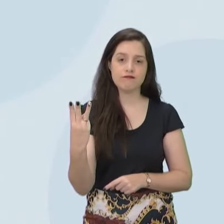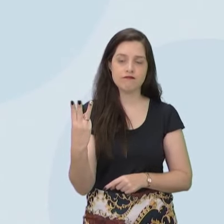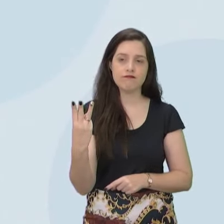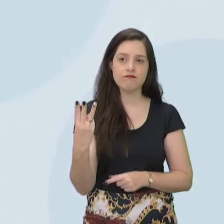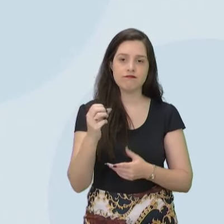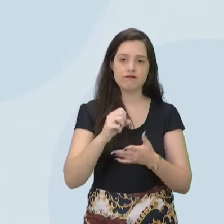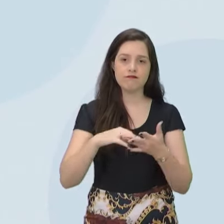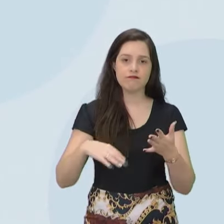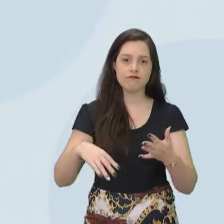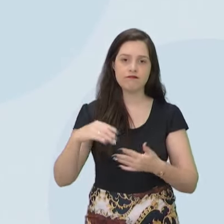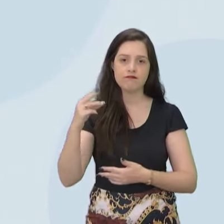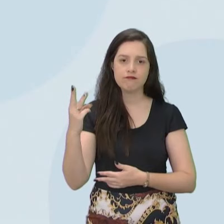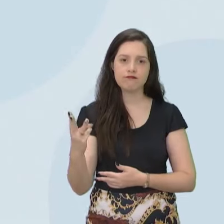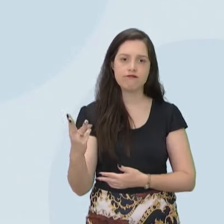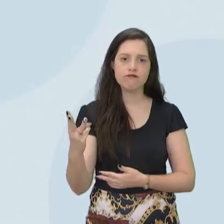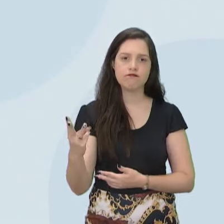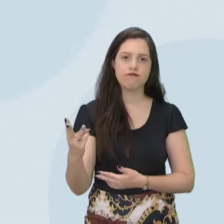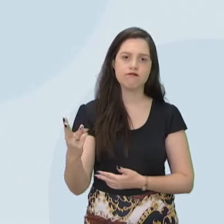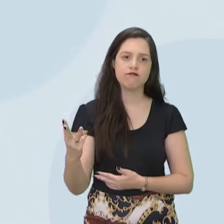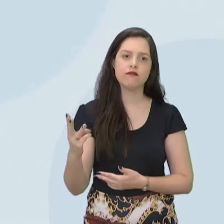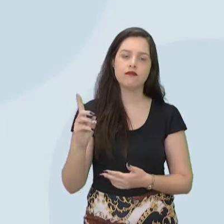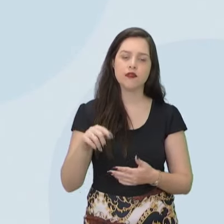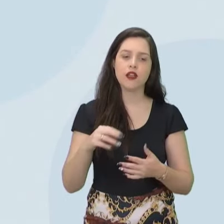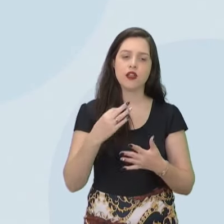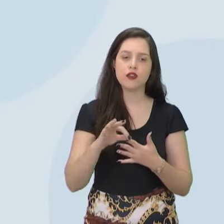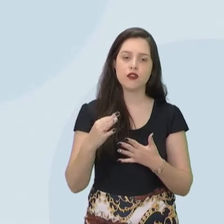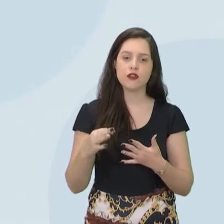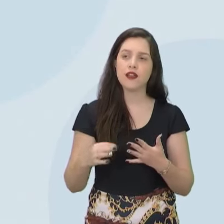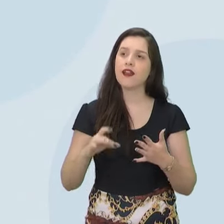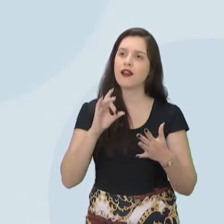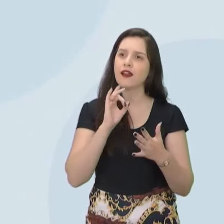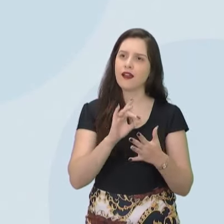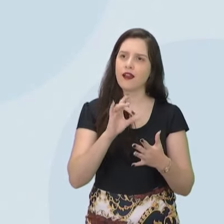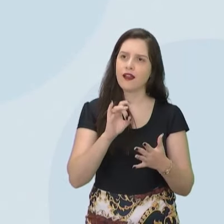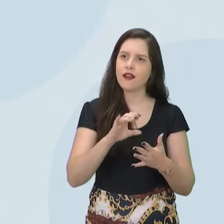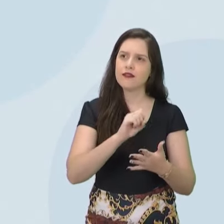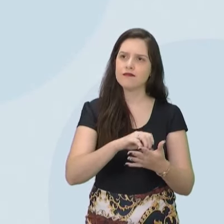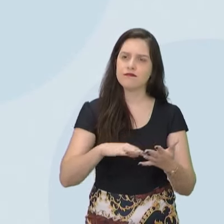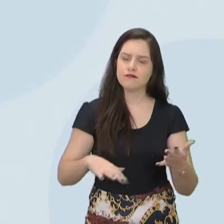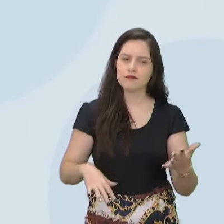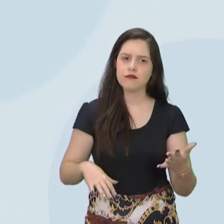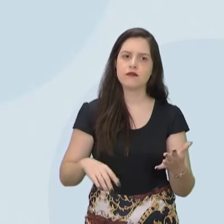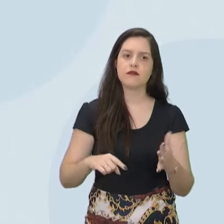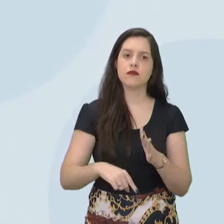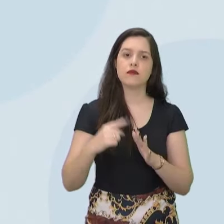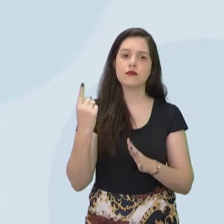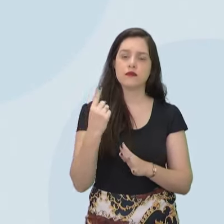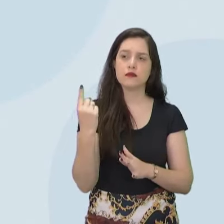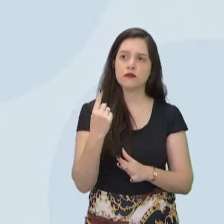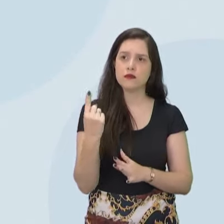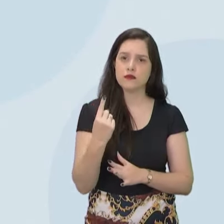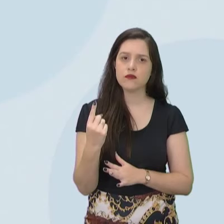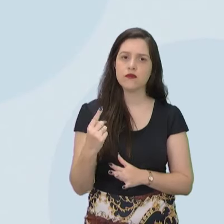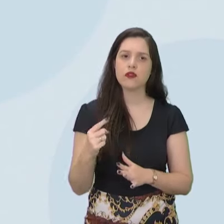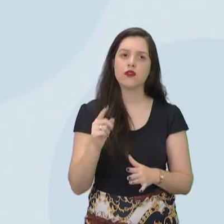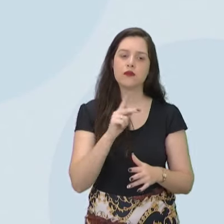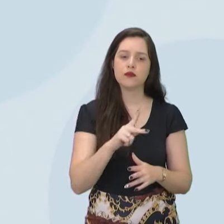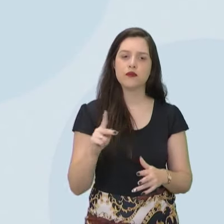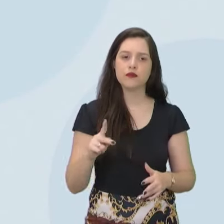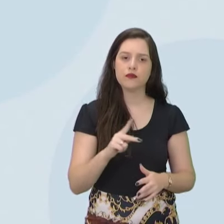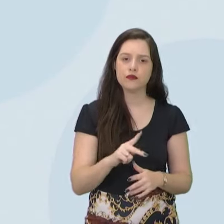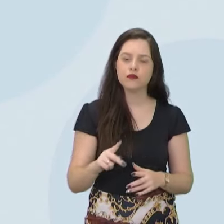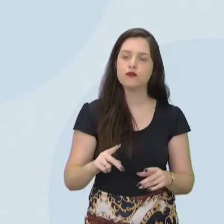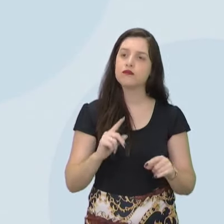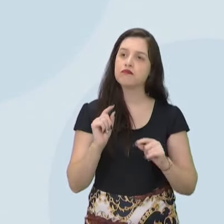atividade desse componente, eu vou ler as habilidades primeiro e trazer para vocês a estrutura aí da